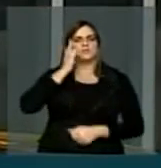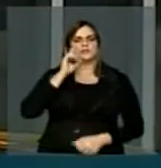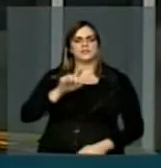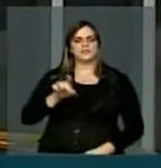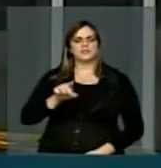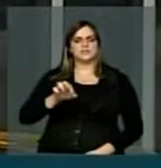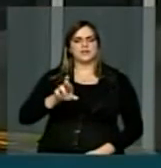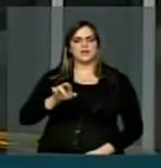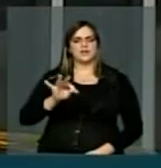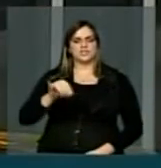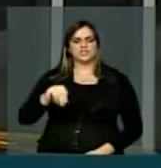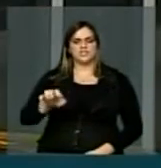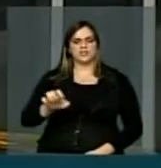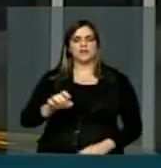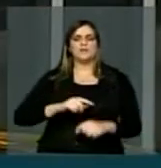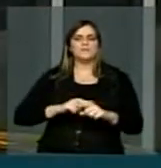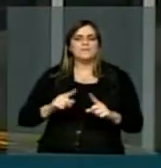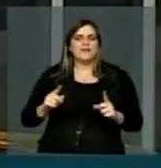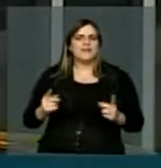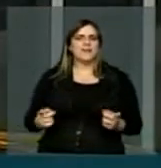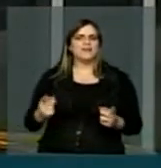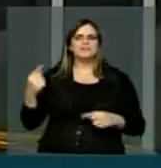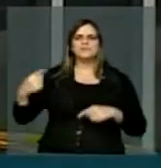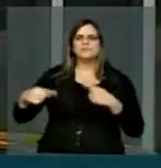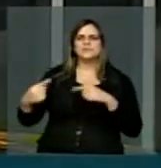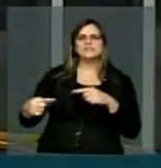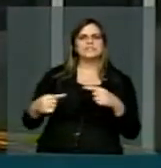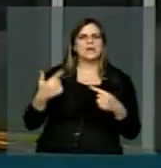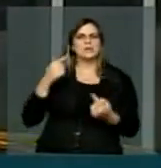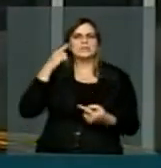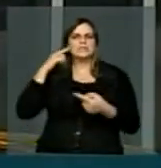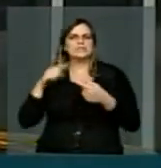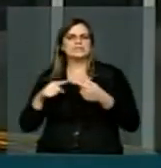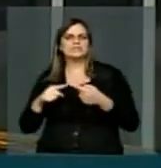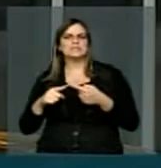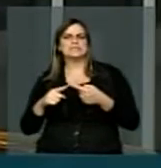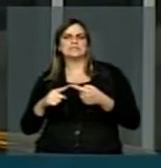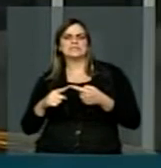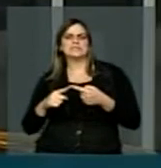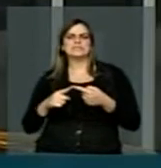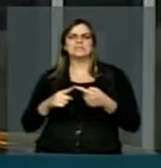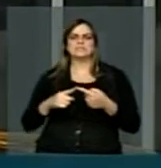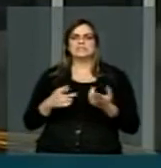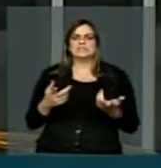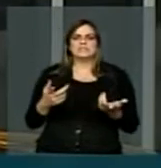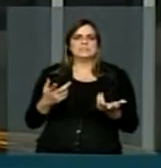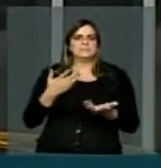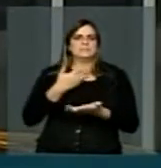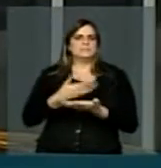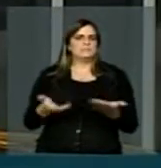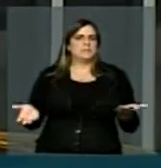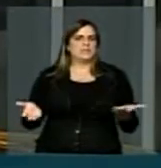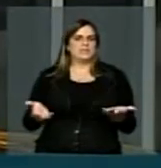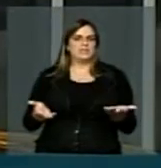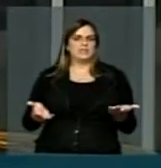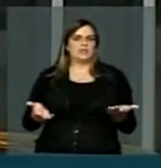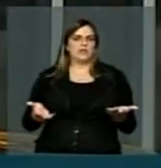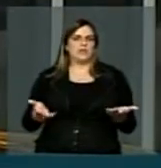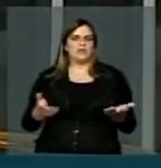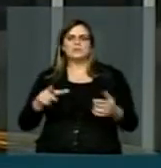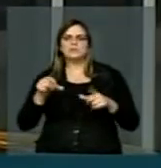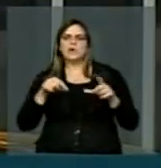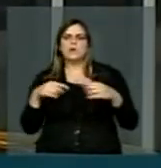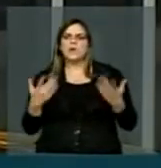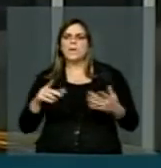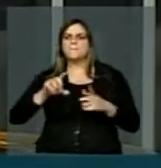deputado Zaratini. Mas nessa discussão, na alteração da prioridade, quando analisamos